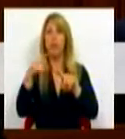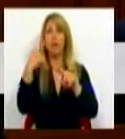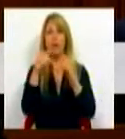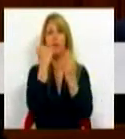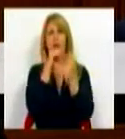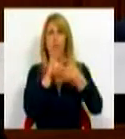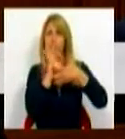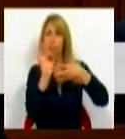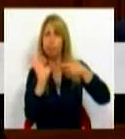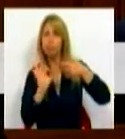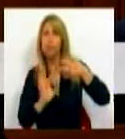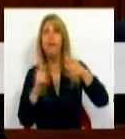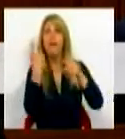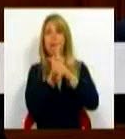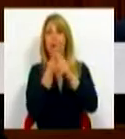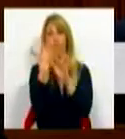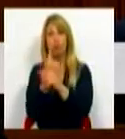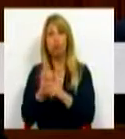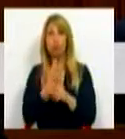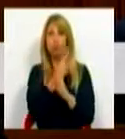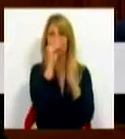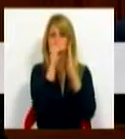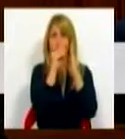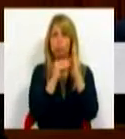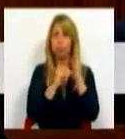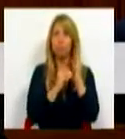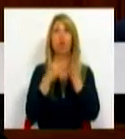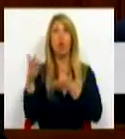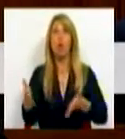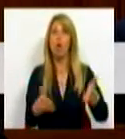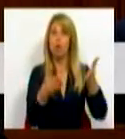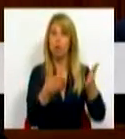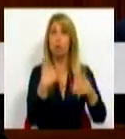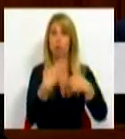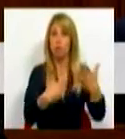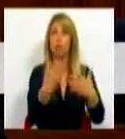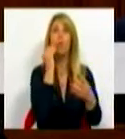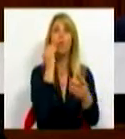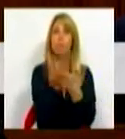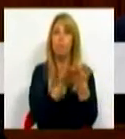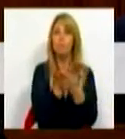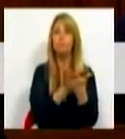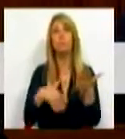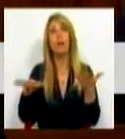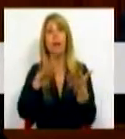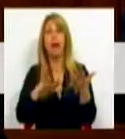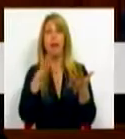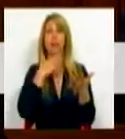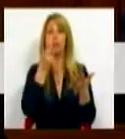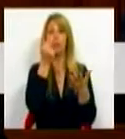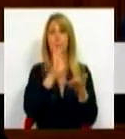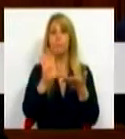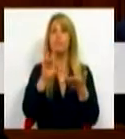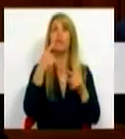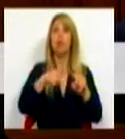produtos e as orientações, incluindo as operacionais, relativamente à área de crédito em geral, e